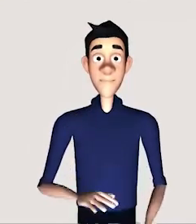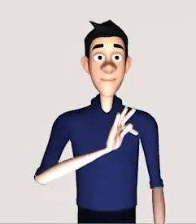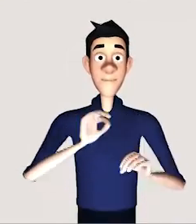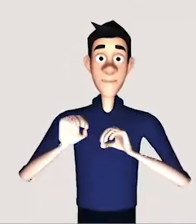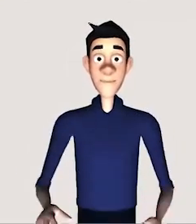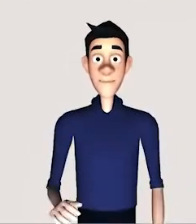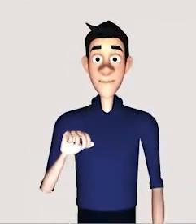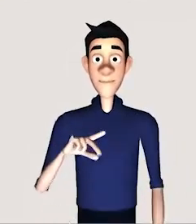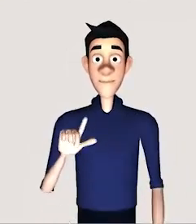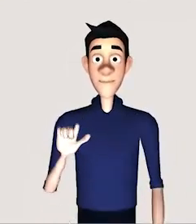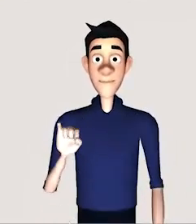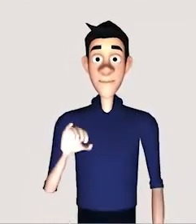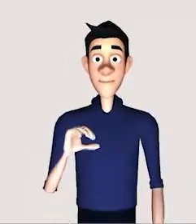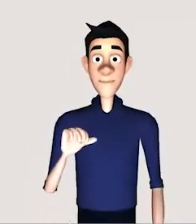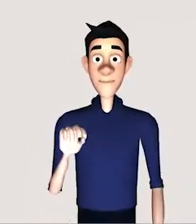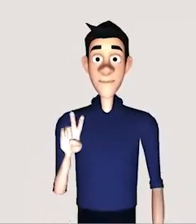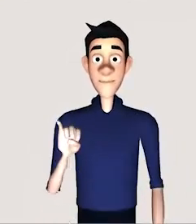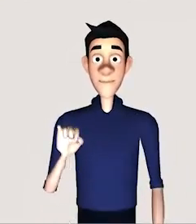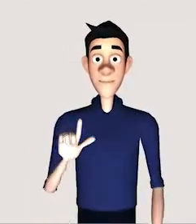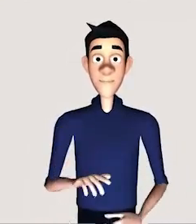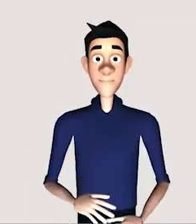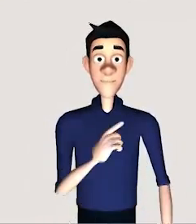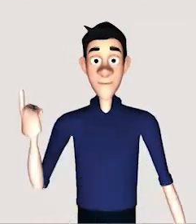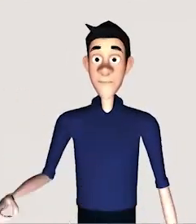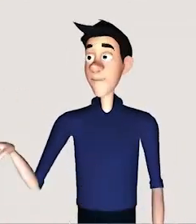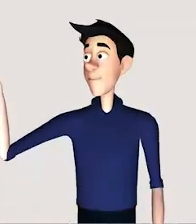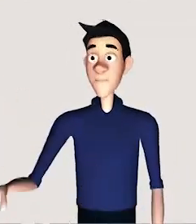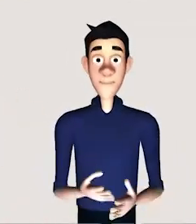coisas distintas, mas que estão